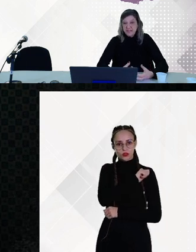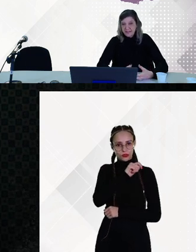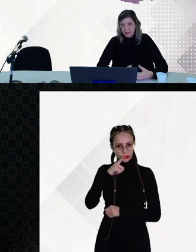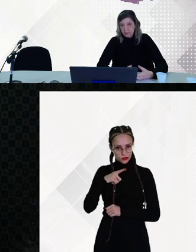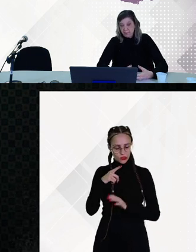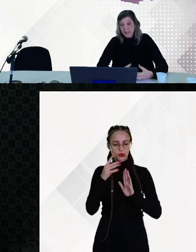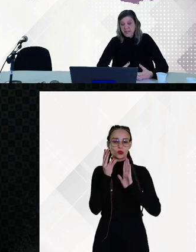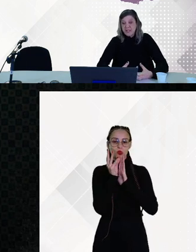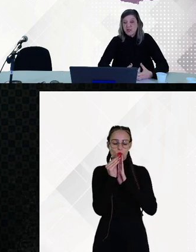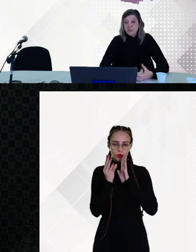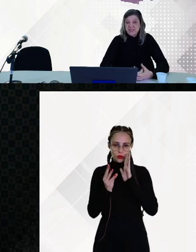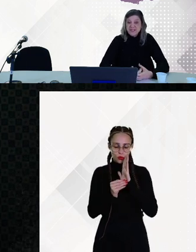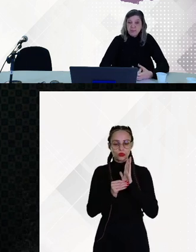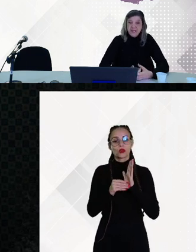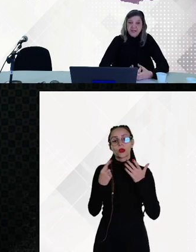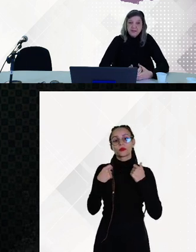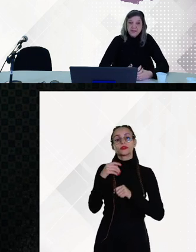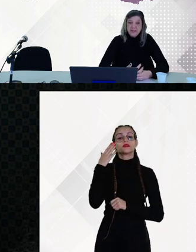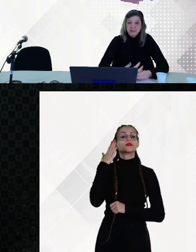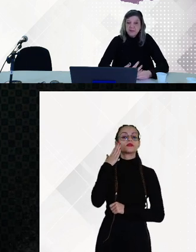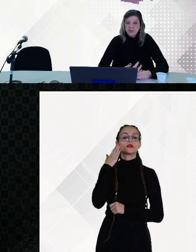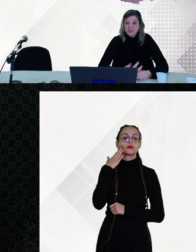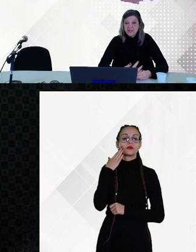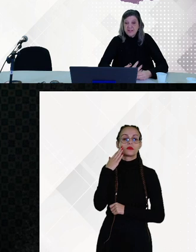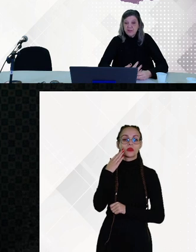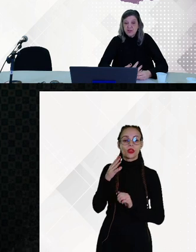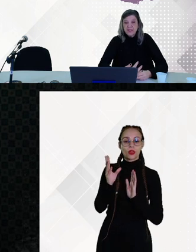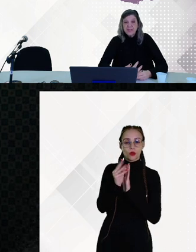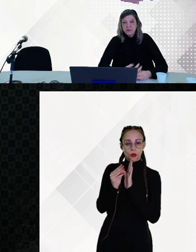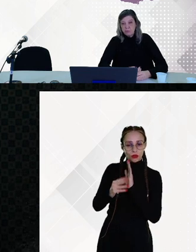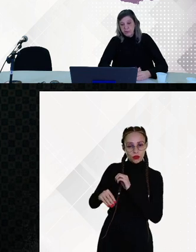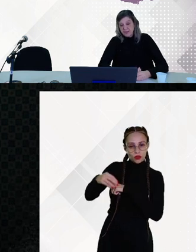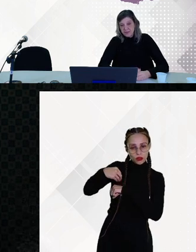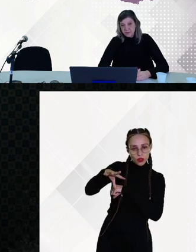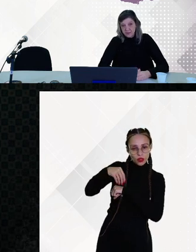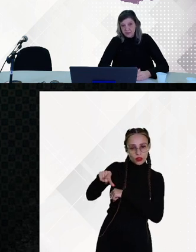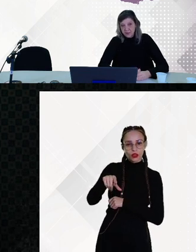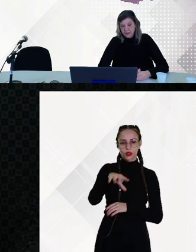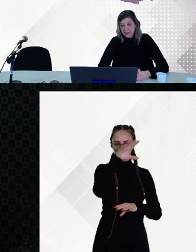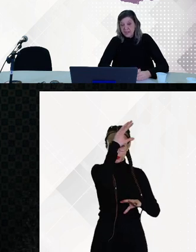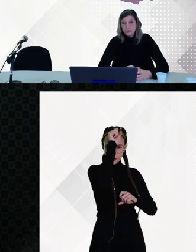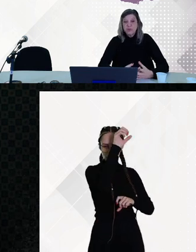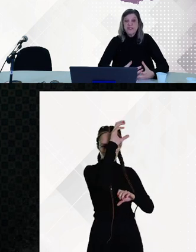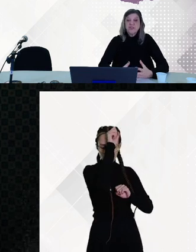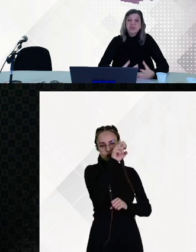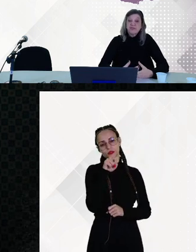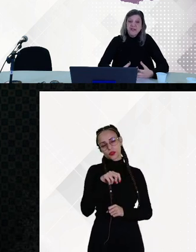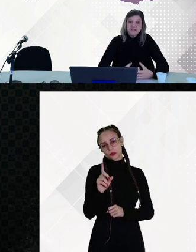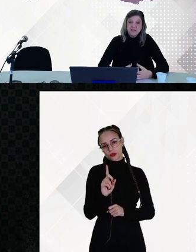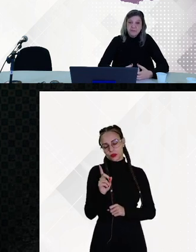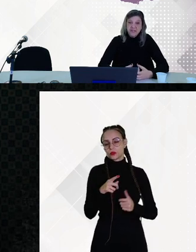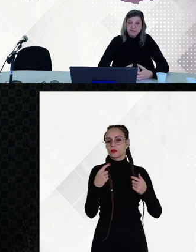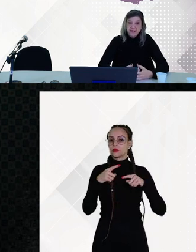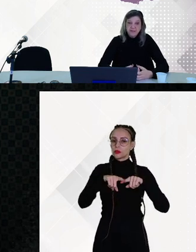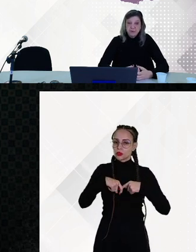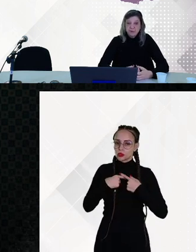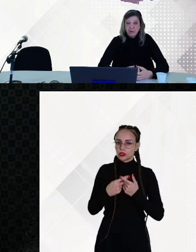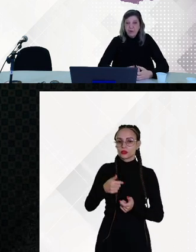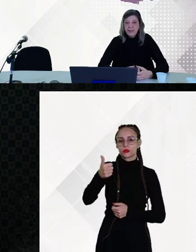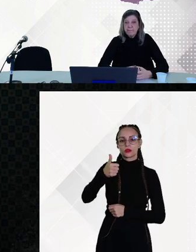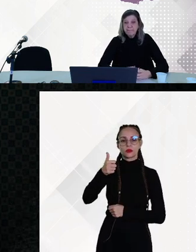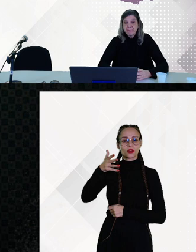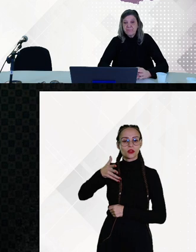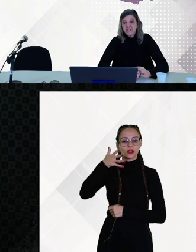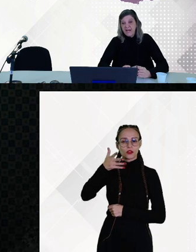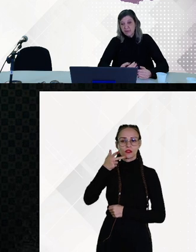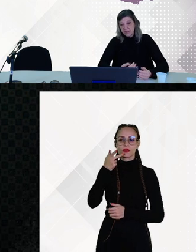a ser passado e a gente precisa saber se esse conteúdo está sendo adquirido por esse estudante, né? Então, por isso a gente fez essa primeira fala